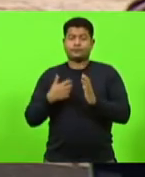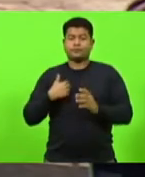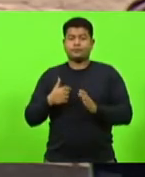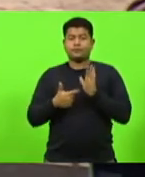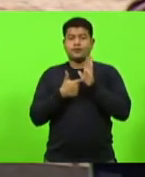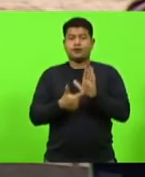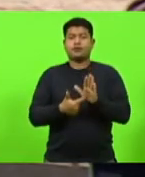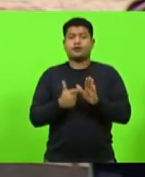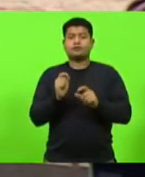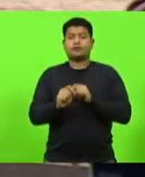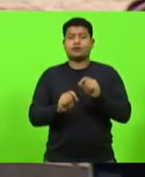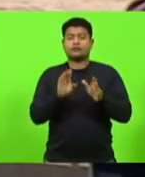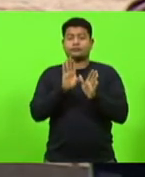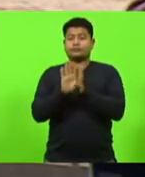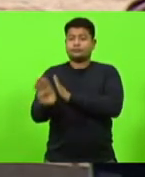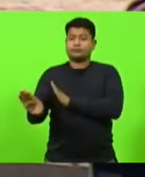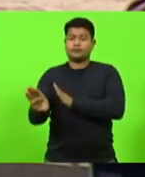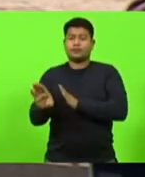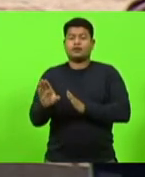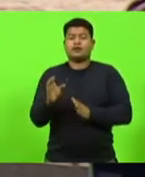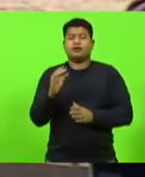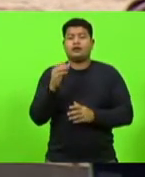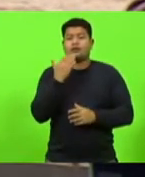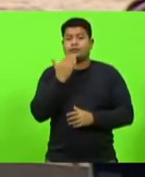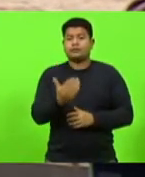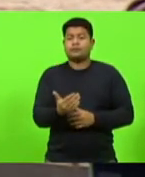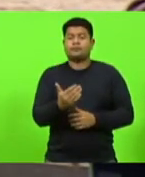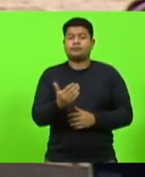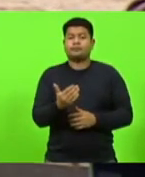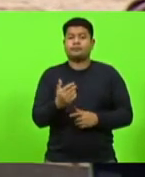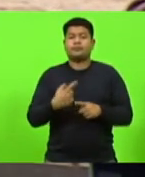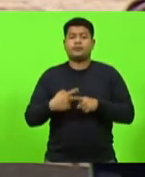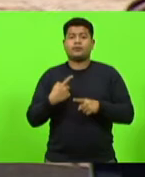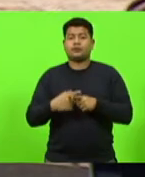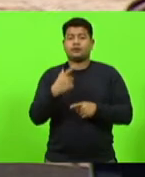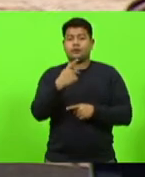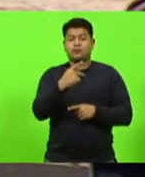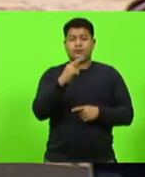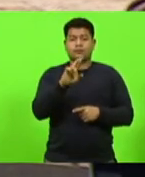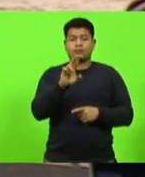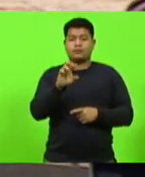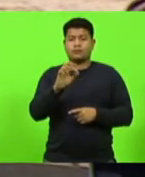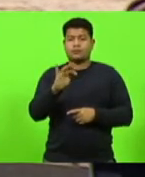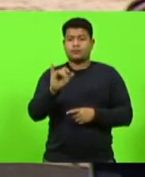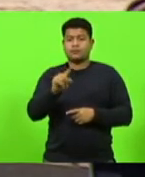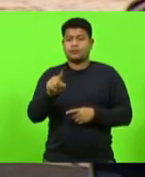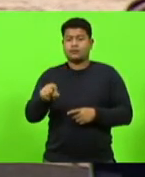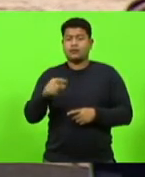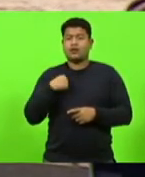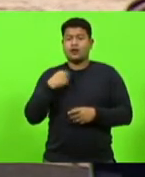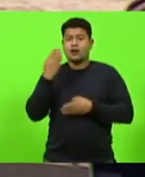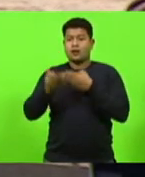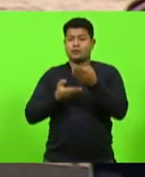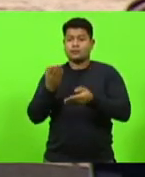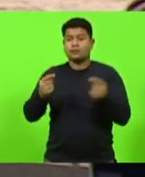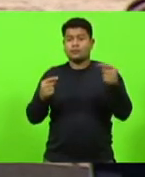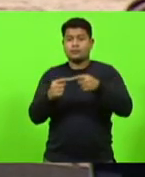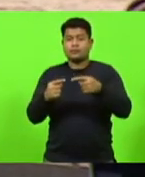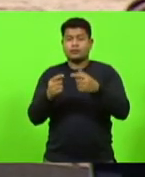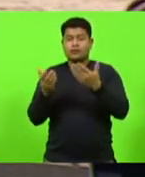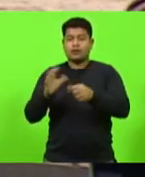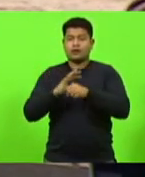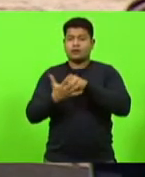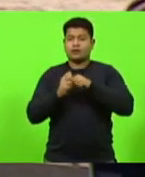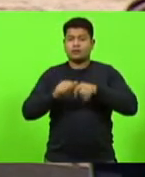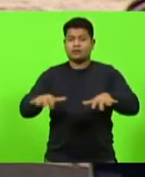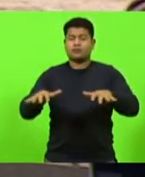rejeição desse requerimento, porque esse prefis atende à pandemia e é dessa forma que ele foi feito, e é para isso que ele